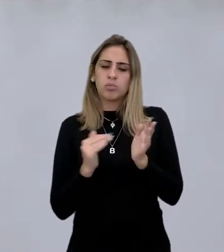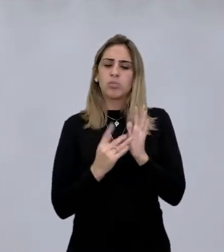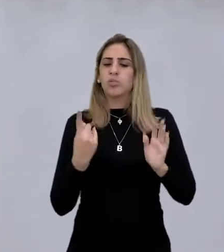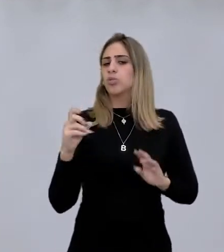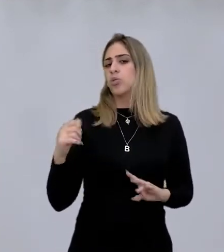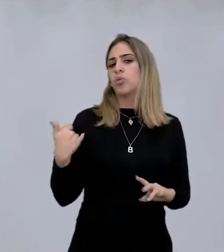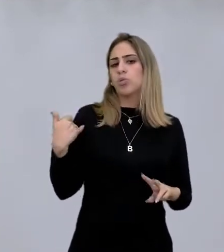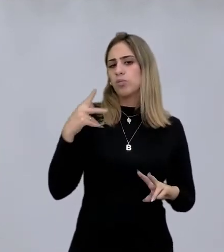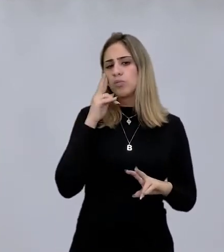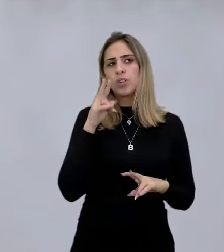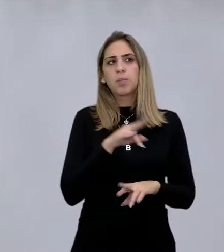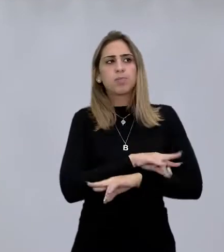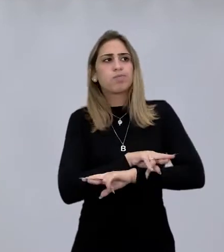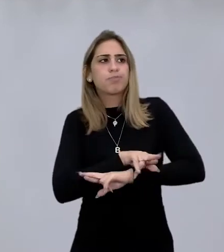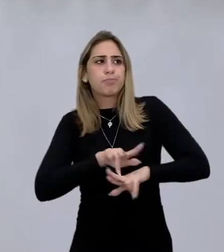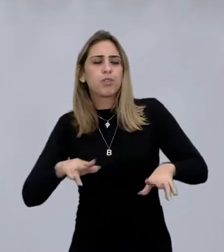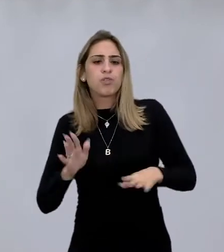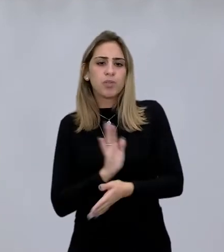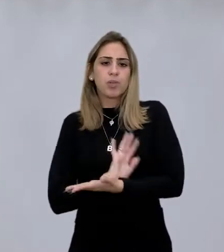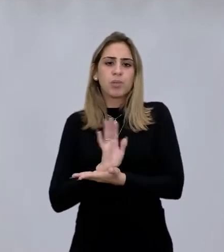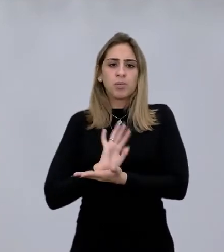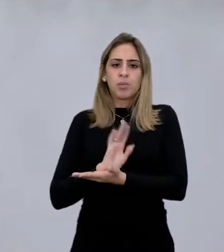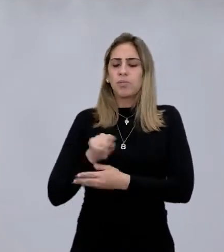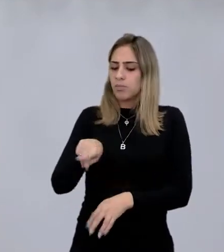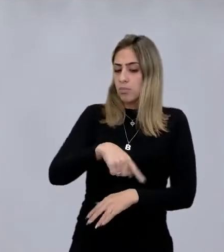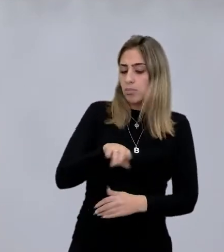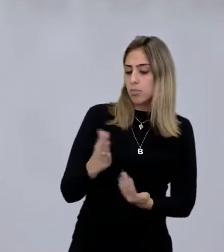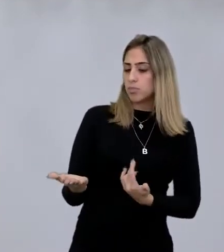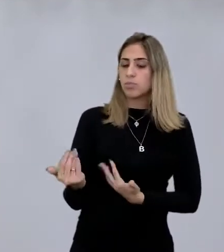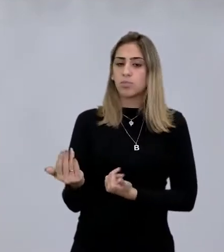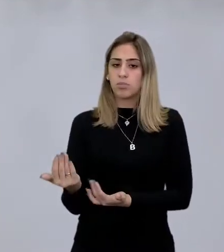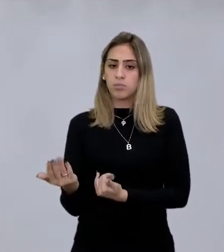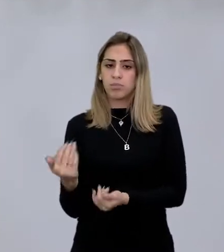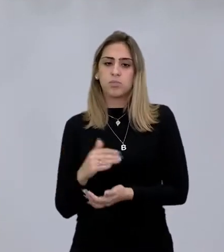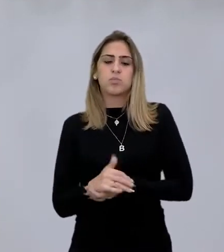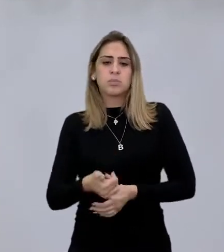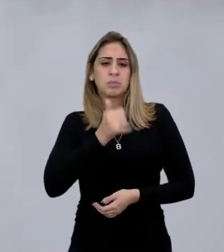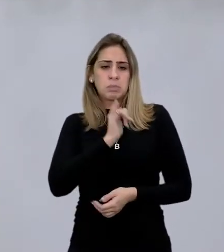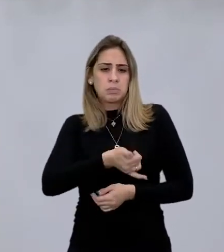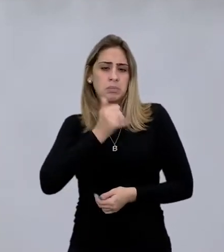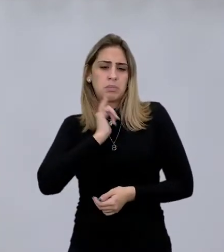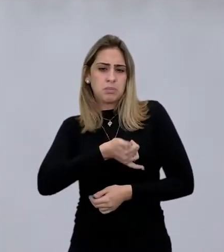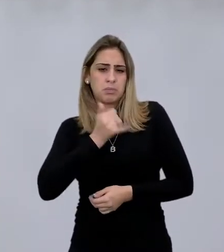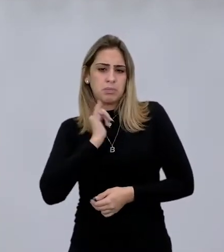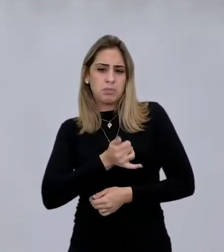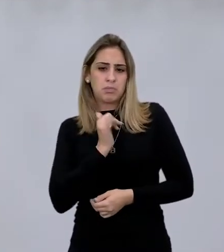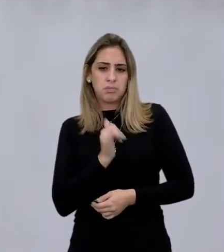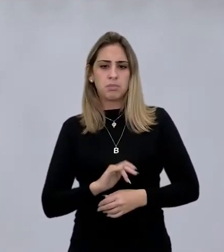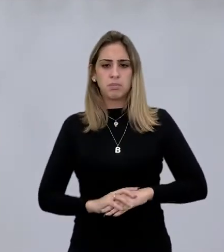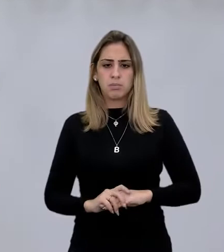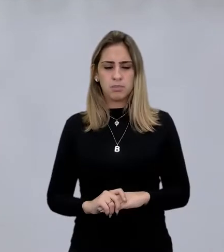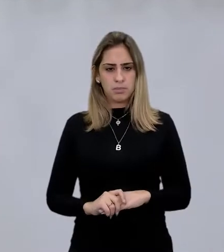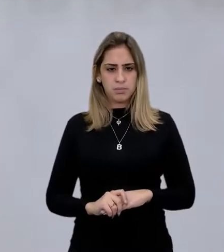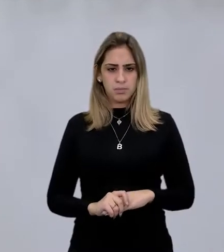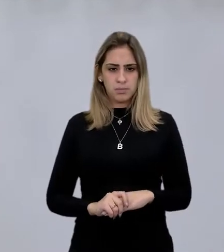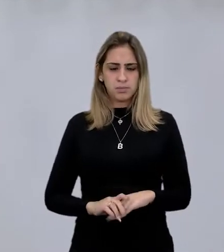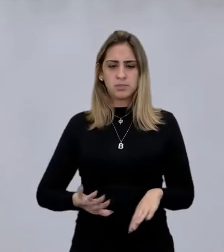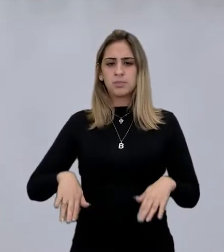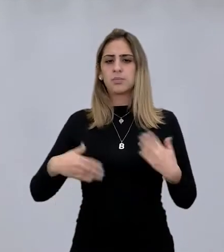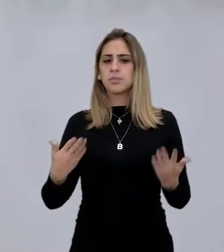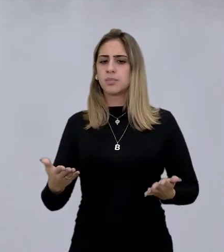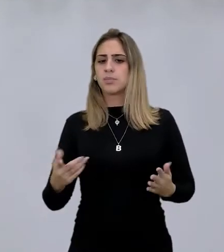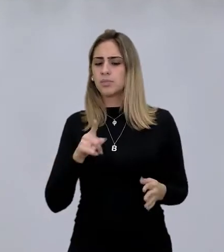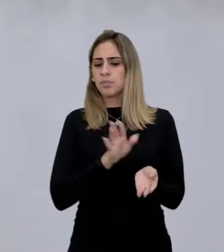a quantidade de filmes que mostram crianças não, né? Adolescentes consumindo bebida alcoólica. Então,